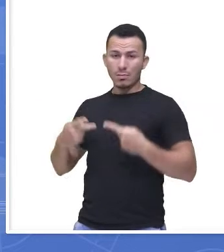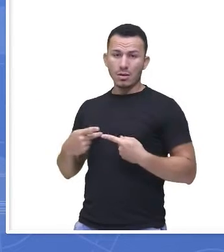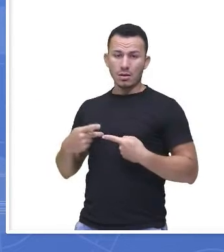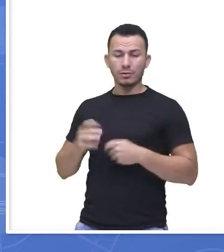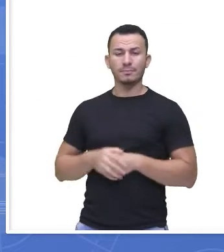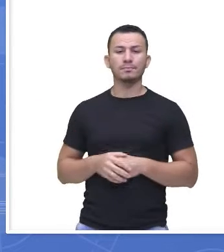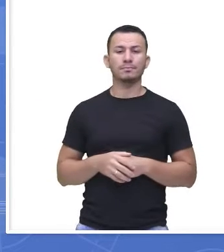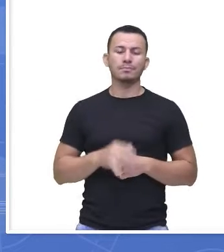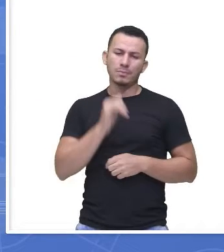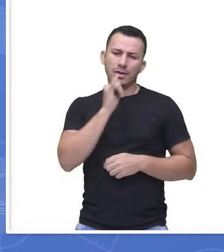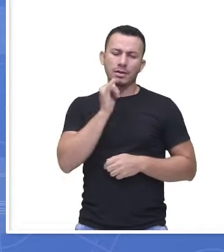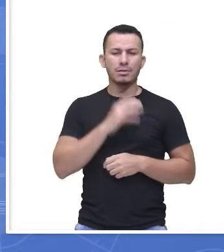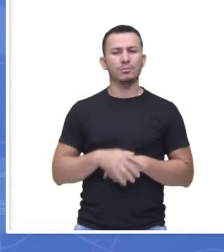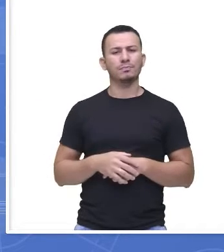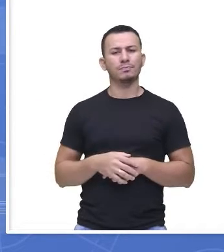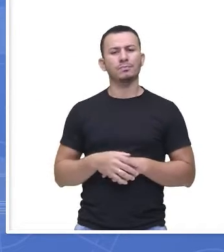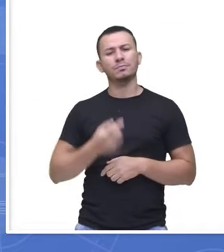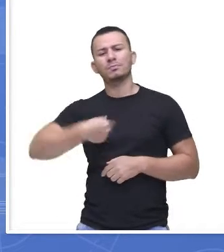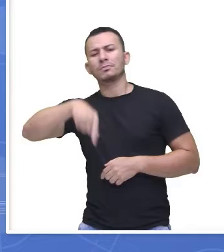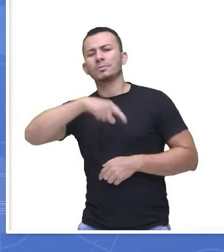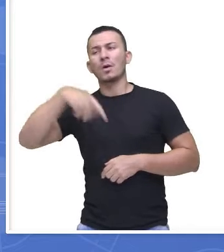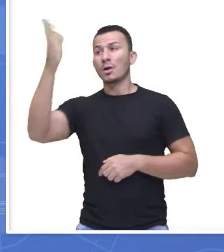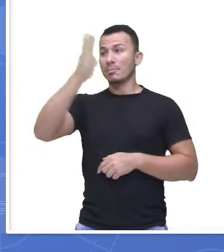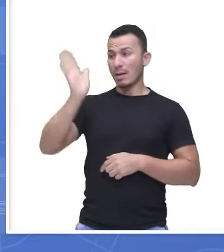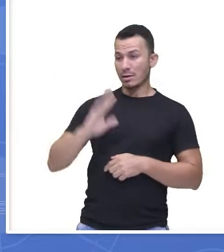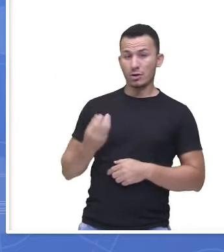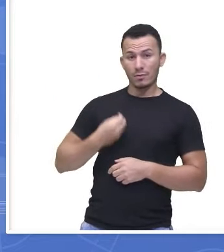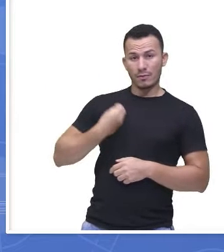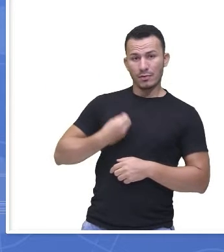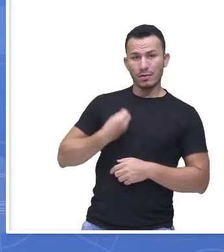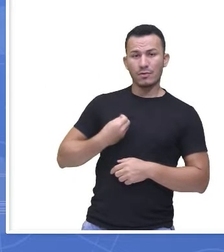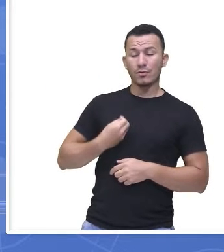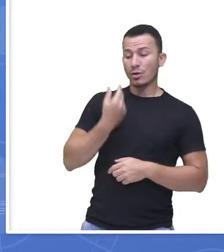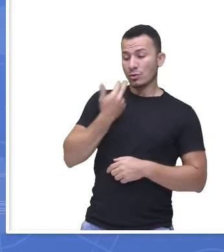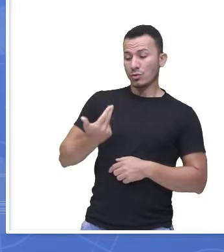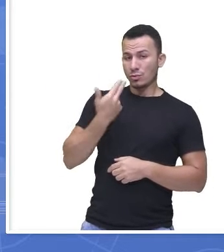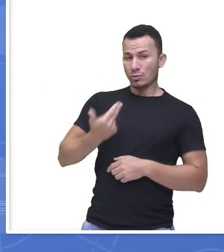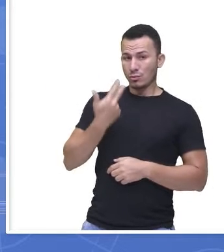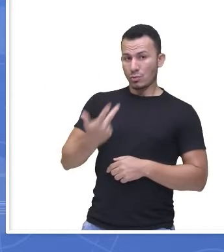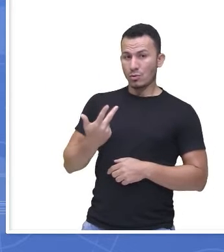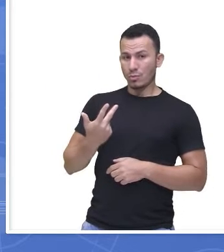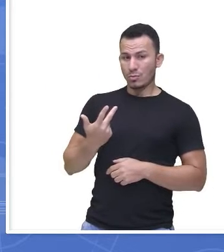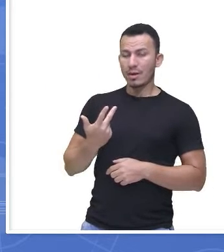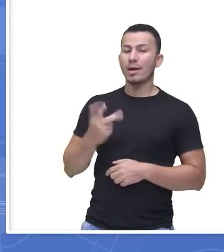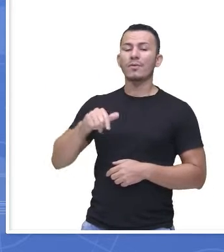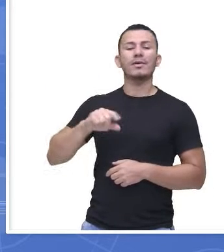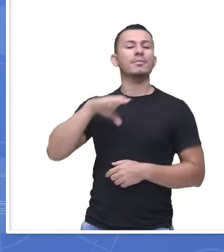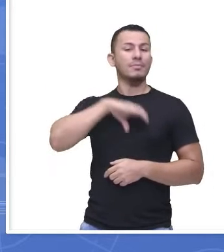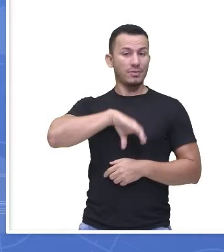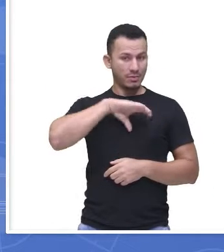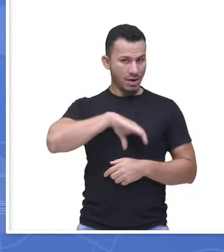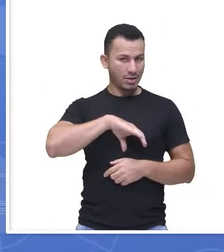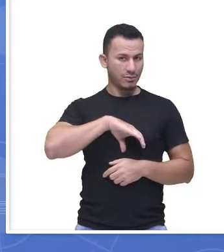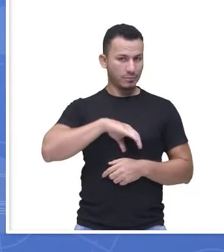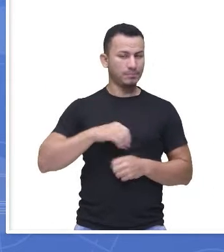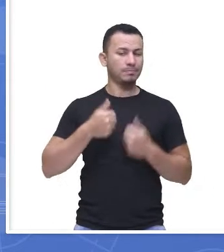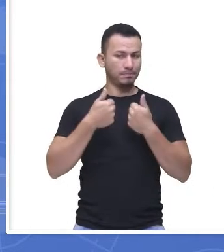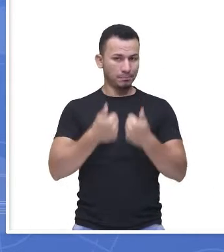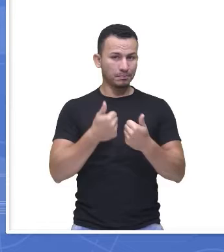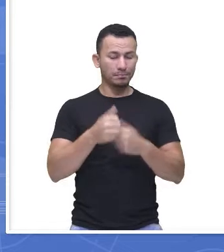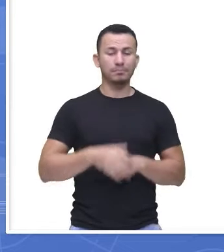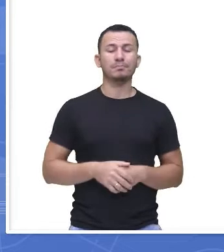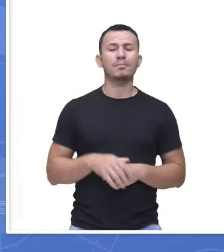nós brasileiros, nós falamos uma linguagem diferente, nós falamos o português, né? As